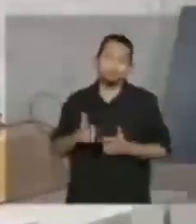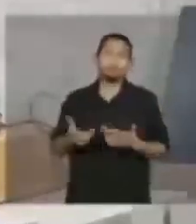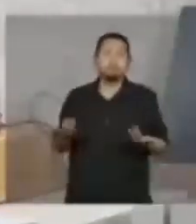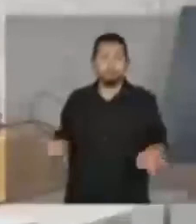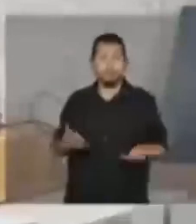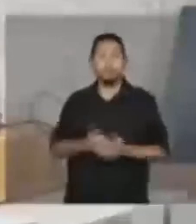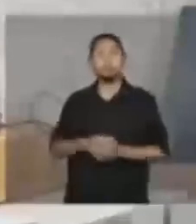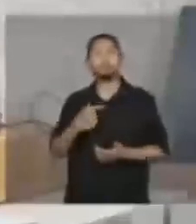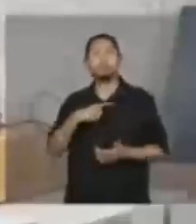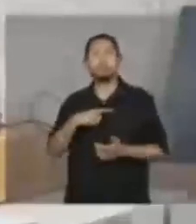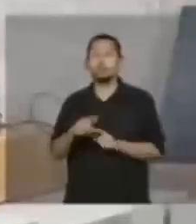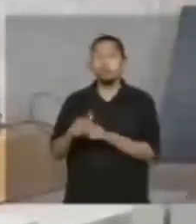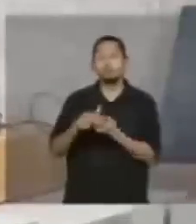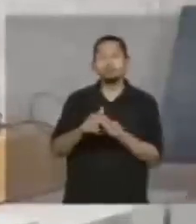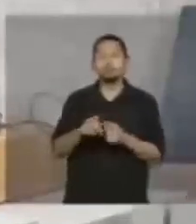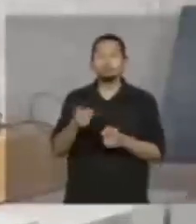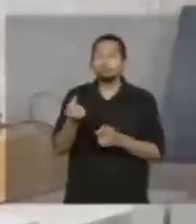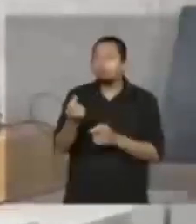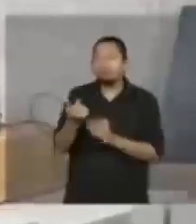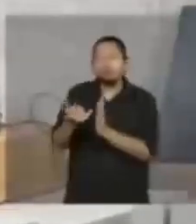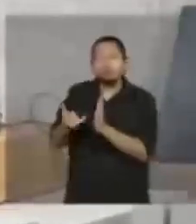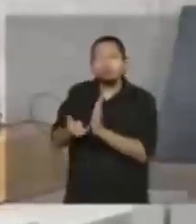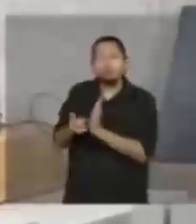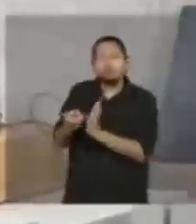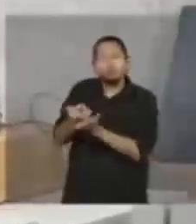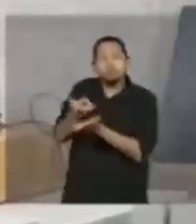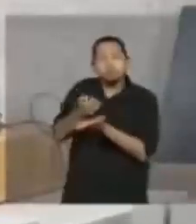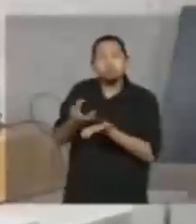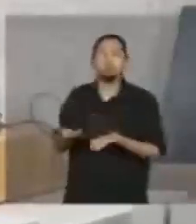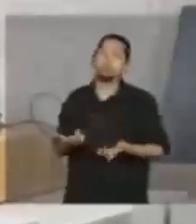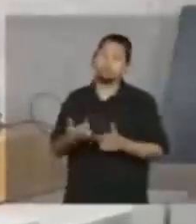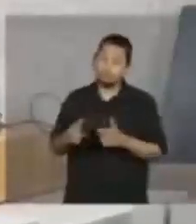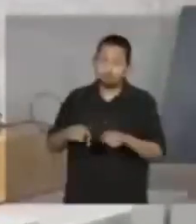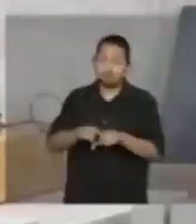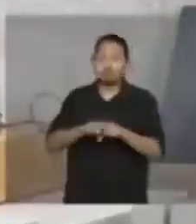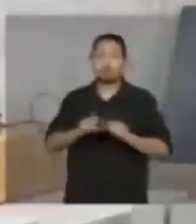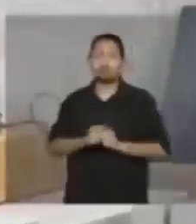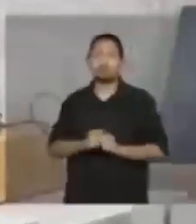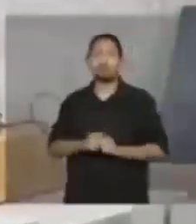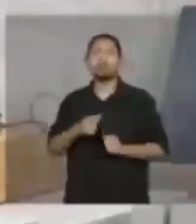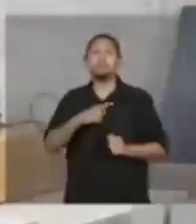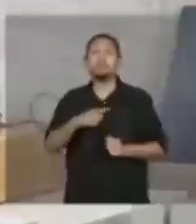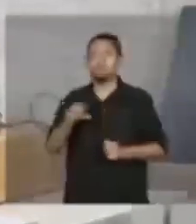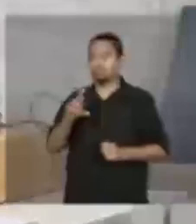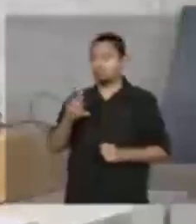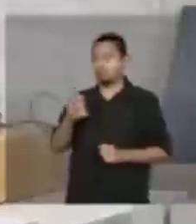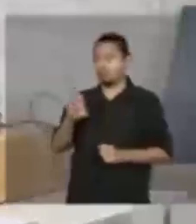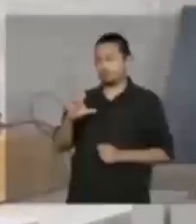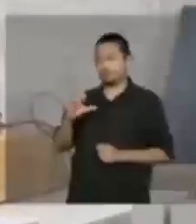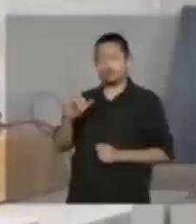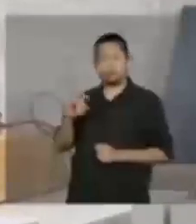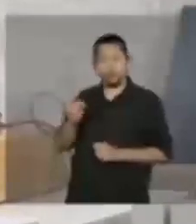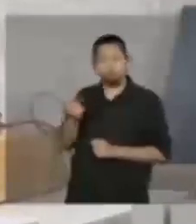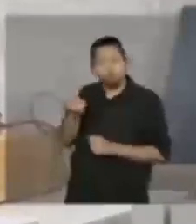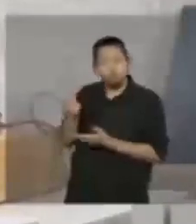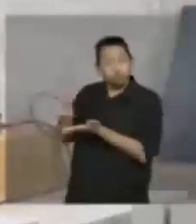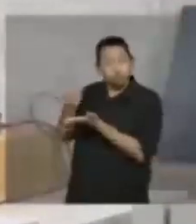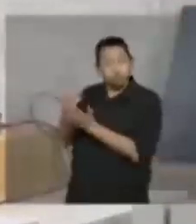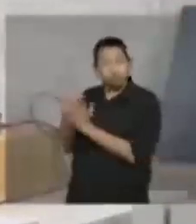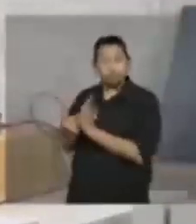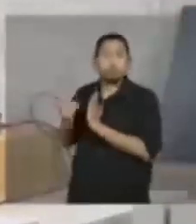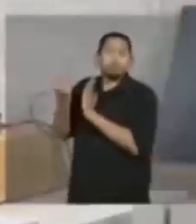com ajustes na tributação, com esses mecanismos de receitas extraordinárias, como é o caso dos projetos